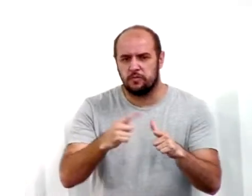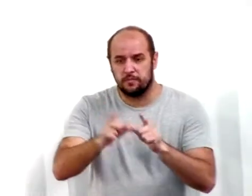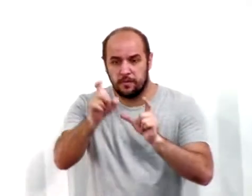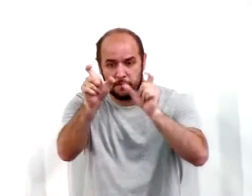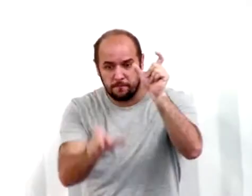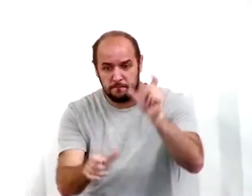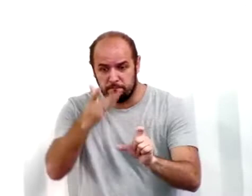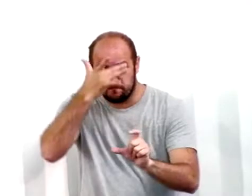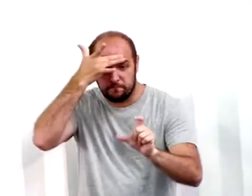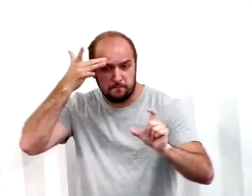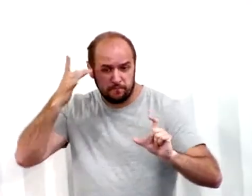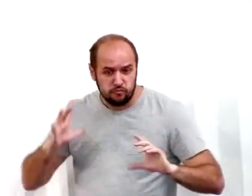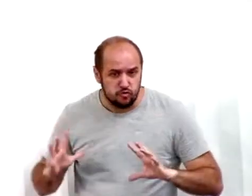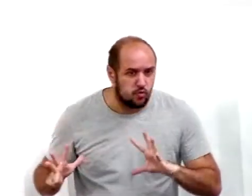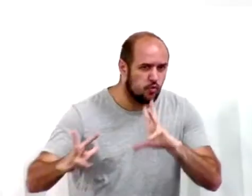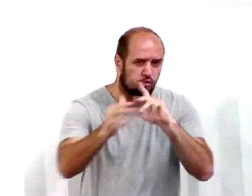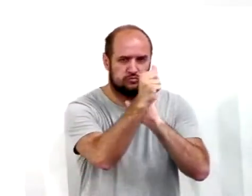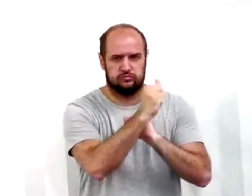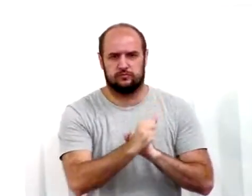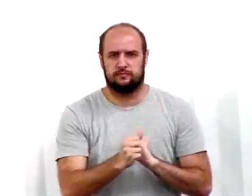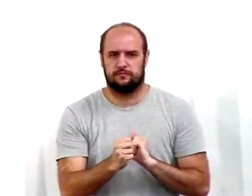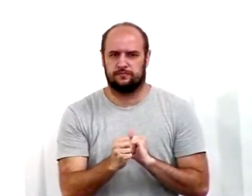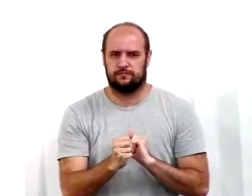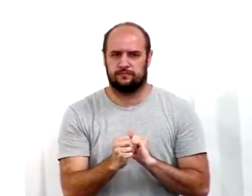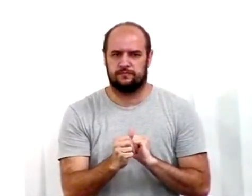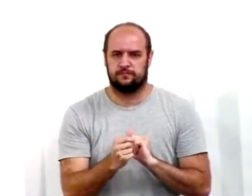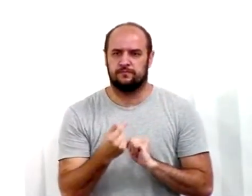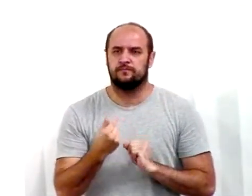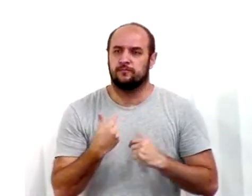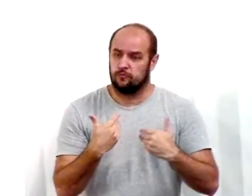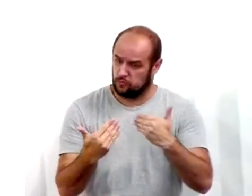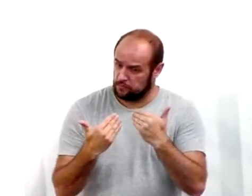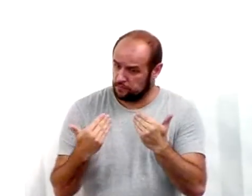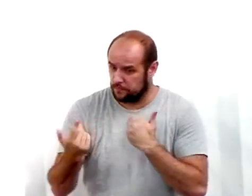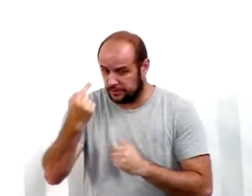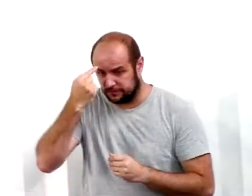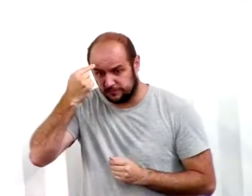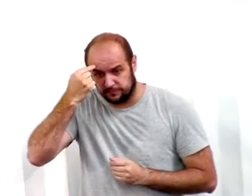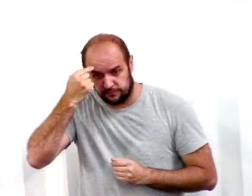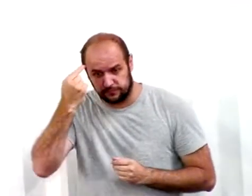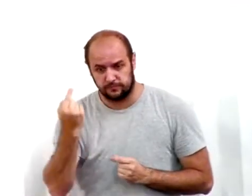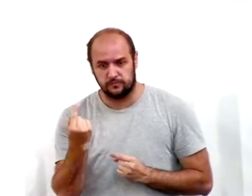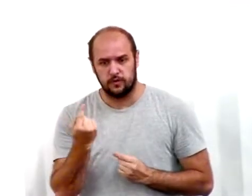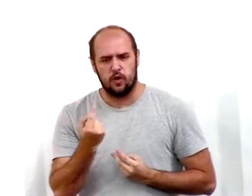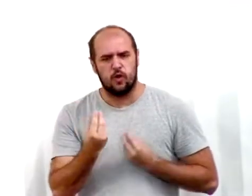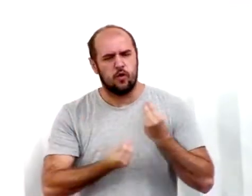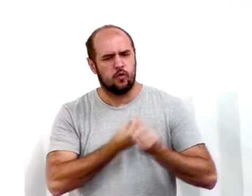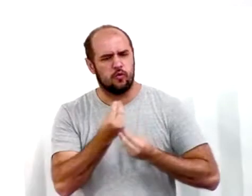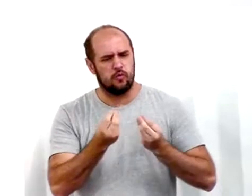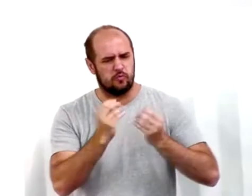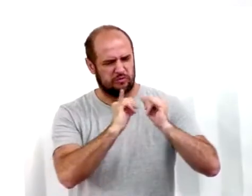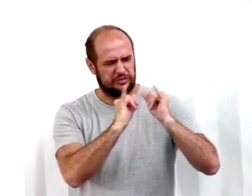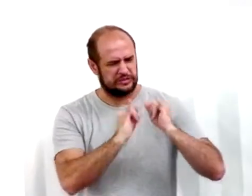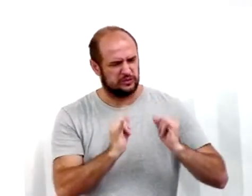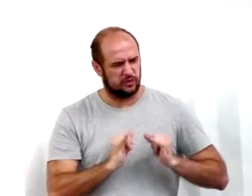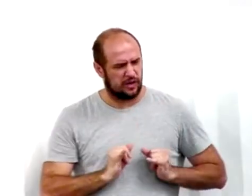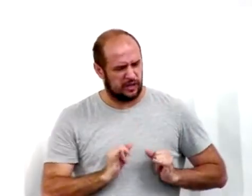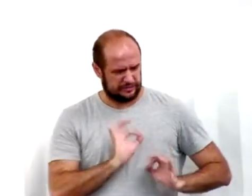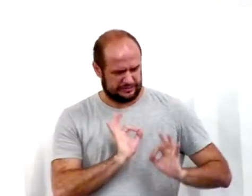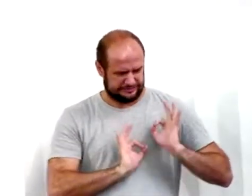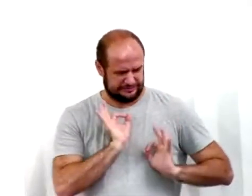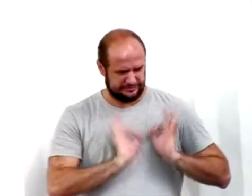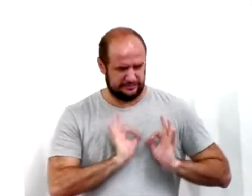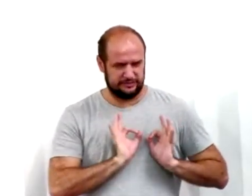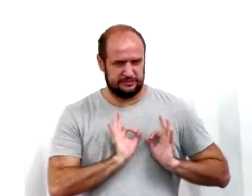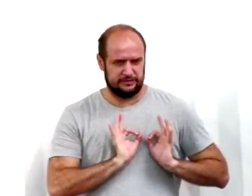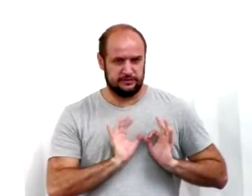pecador. E a única forma de tratar a idolatria no coração é dando ouvido à